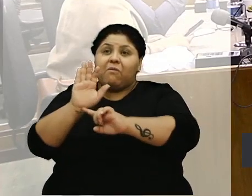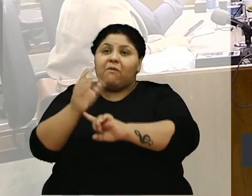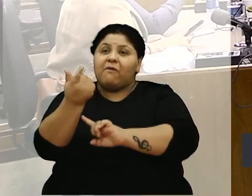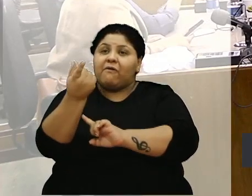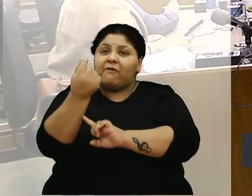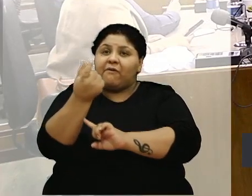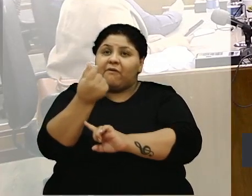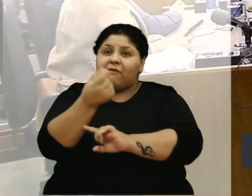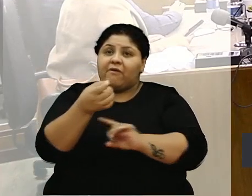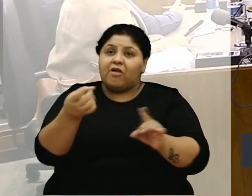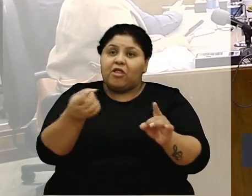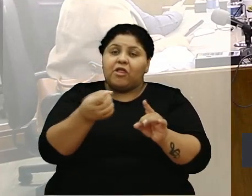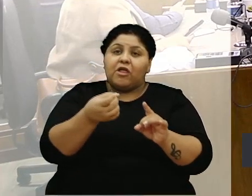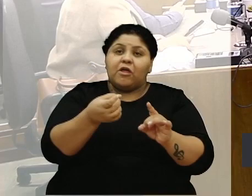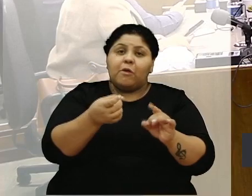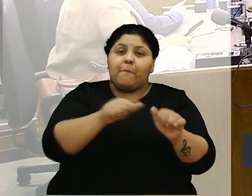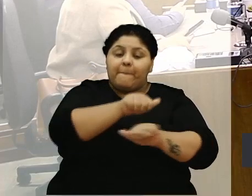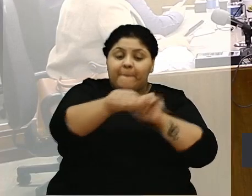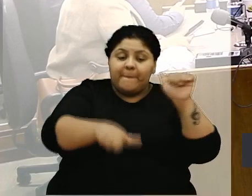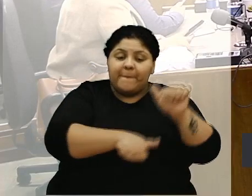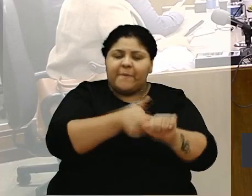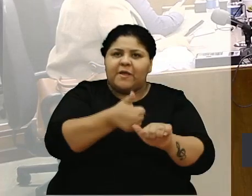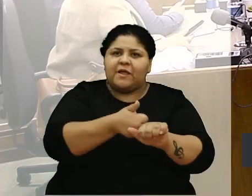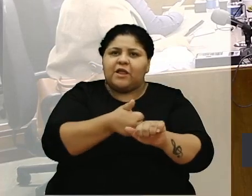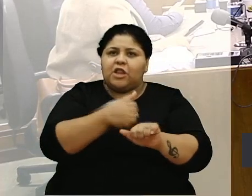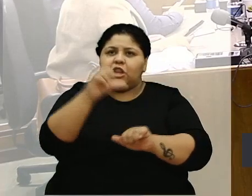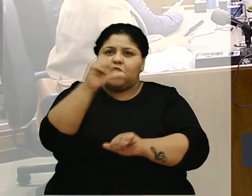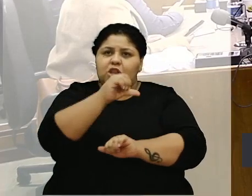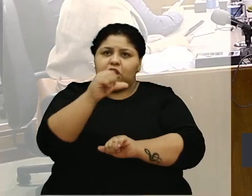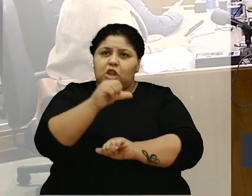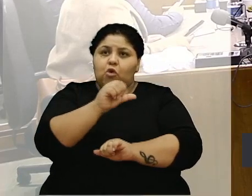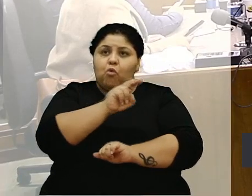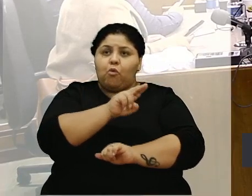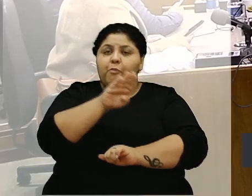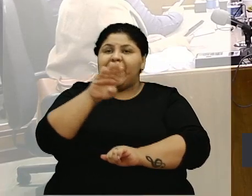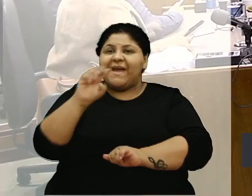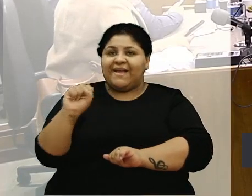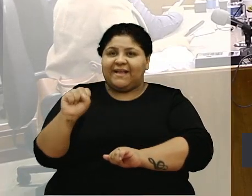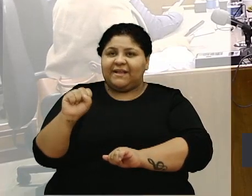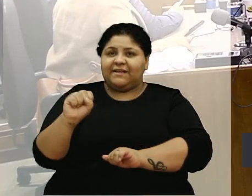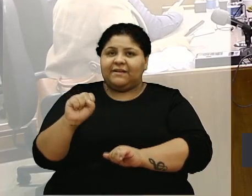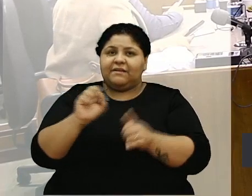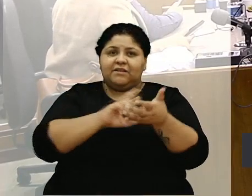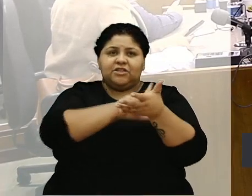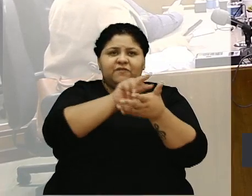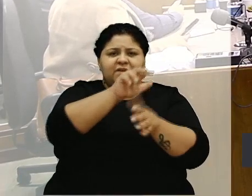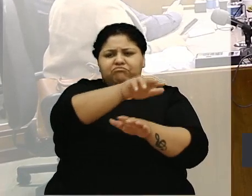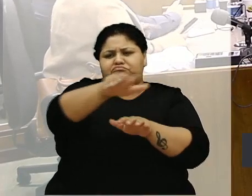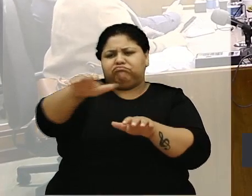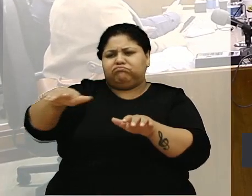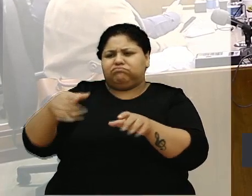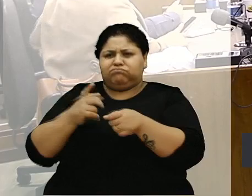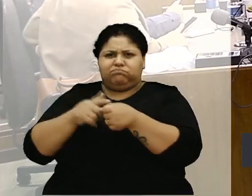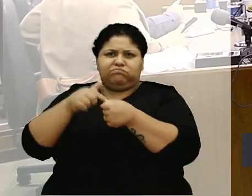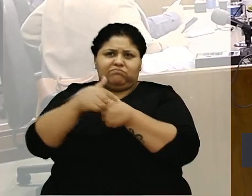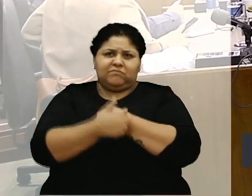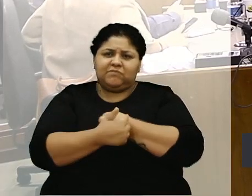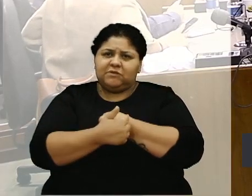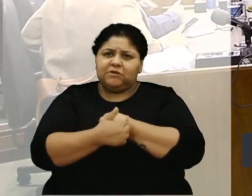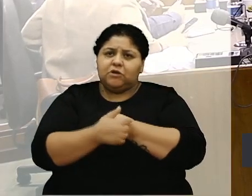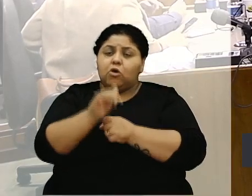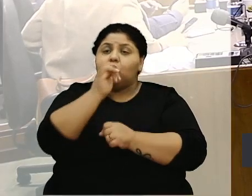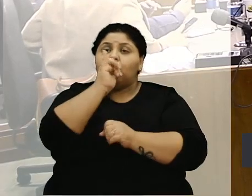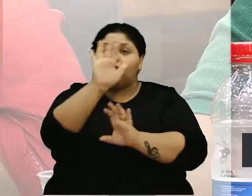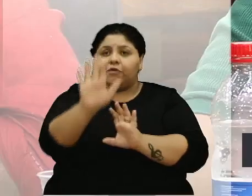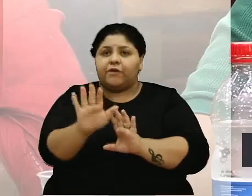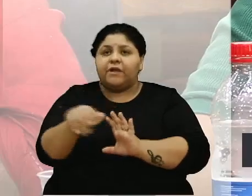reformar 9 emendas, 9 UBSs, Unidades Básicas de Saúde, em diversos pontos da cidade. Vou só lhe dar um exemplo.